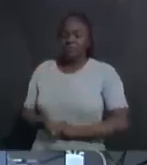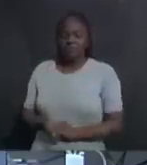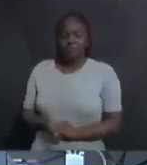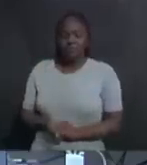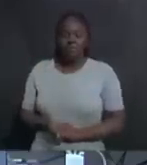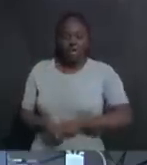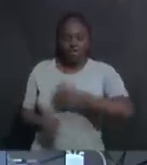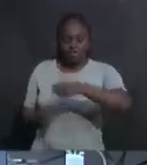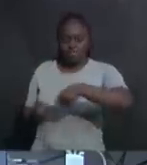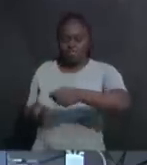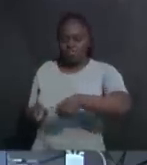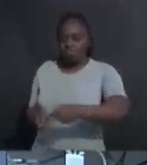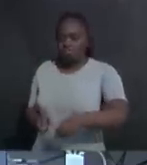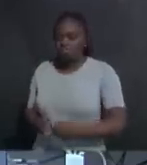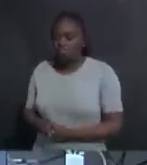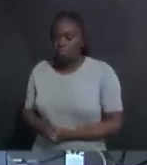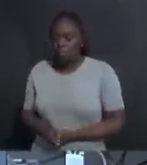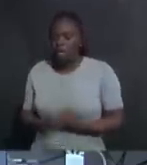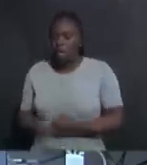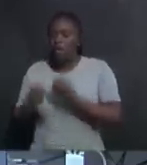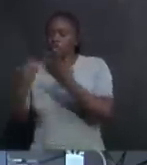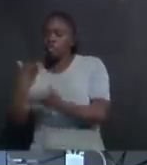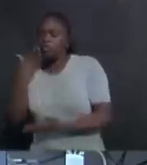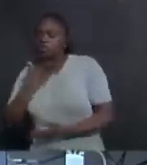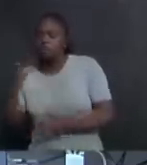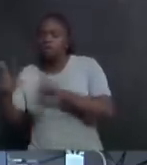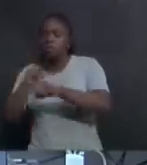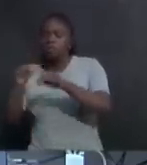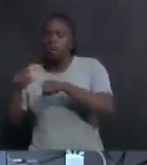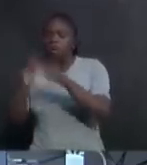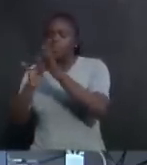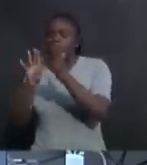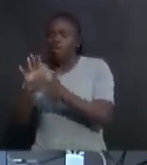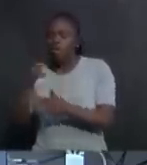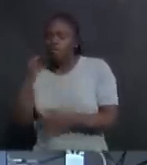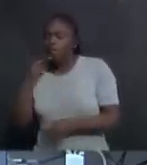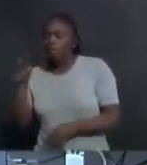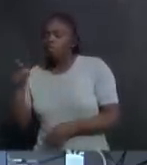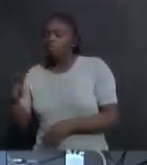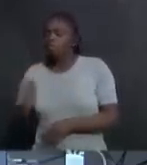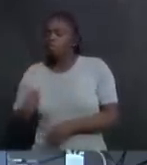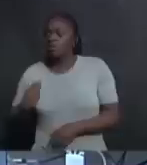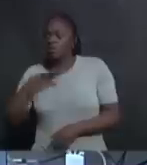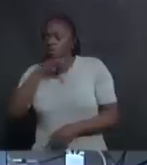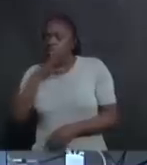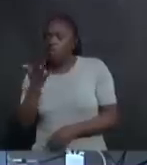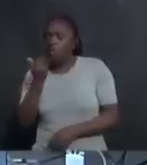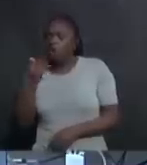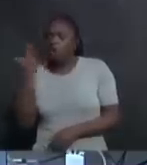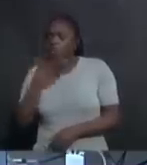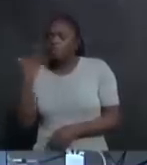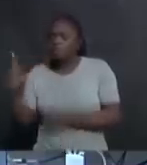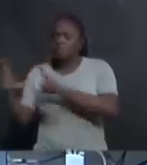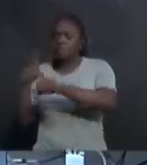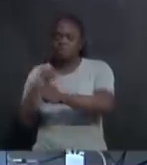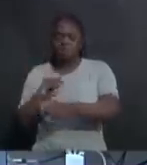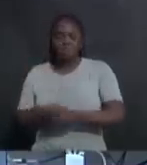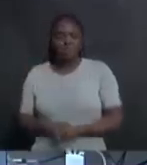Eu baixei o vidro, falei: menino, toma esse doce, sai daqui, Jesus está mandando dizer que sua vida está muito ruim. Vai comer doce, sai.